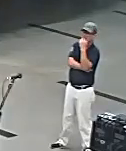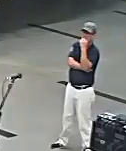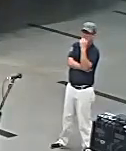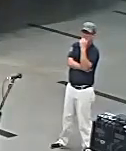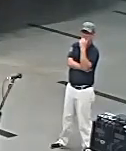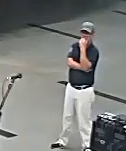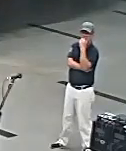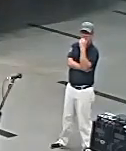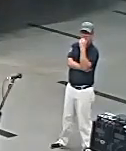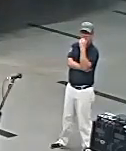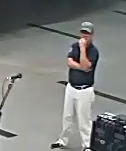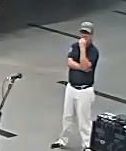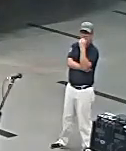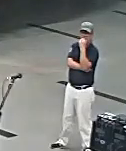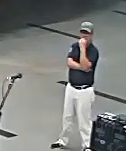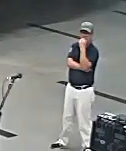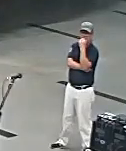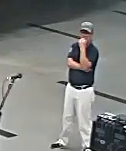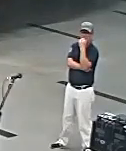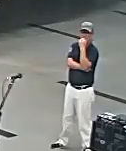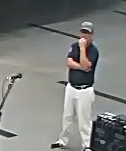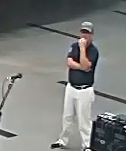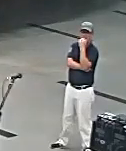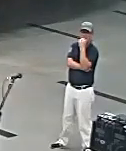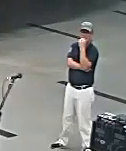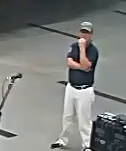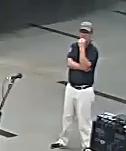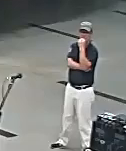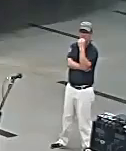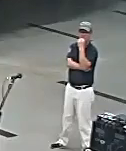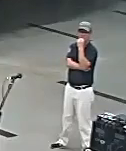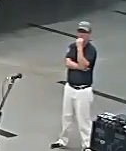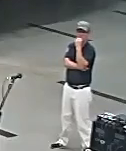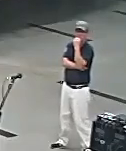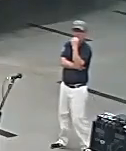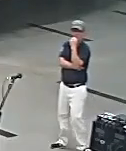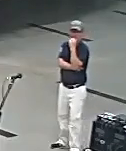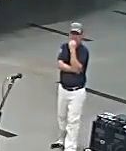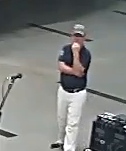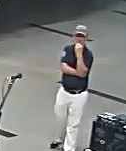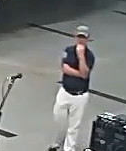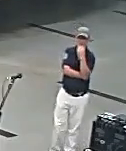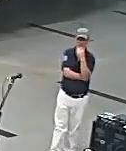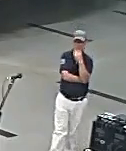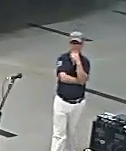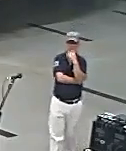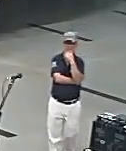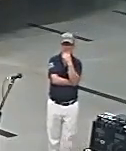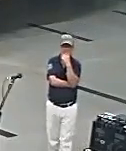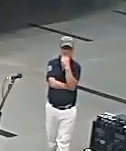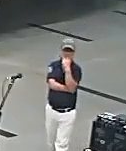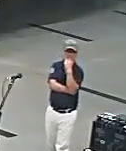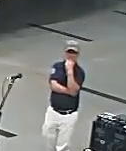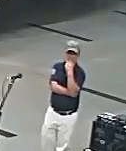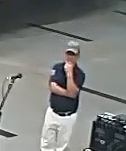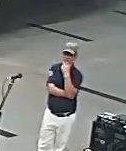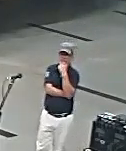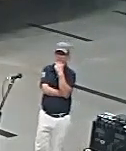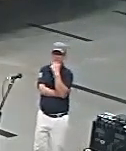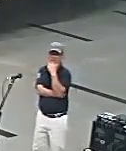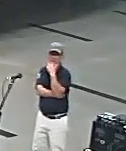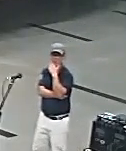demais tá Ontem eu vi no no no no jornal um senhor sendo agredido